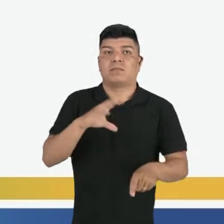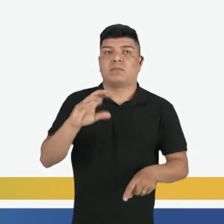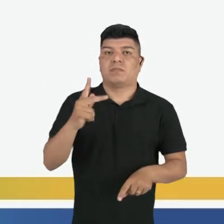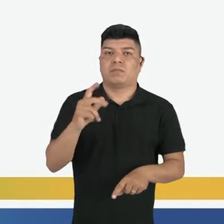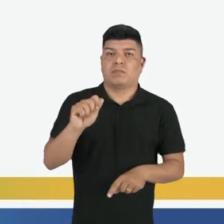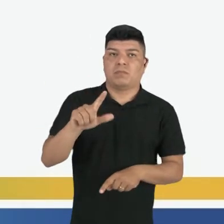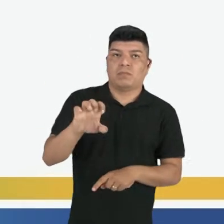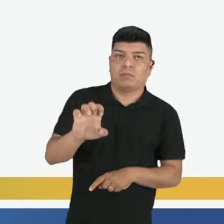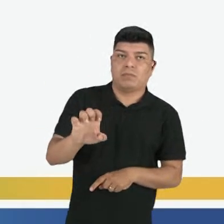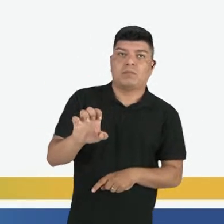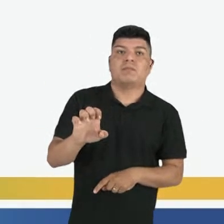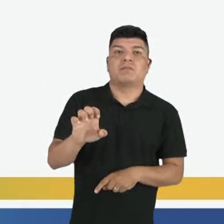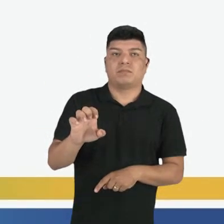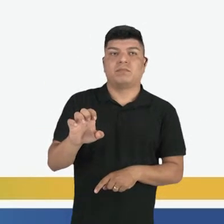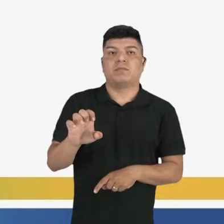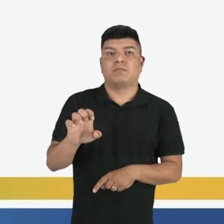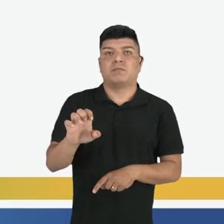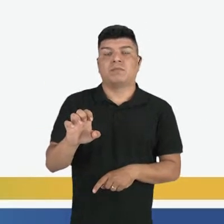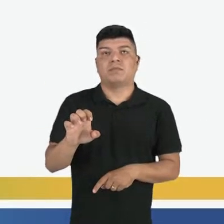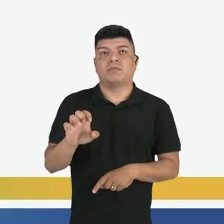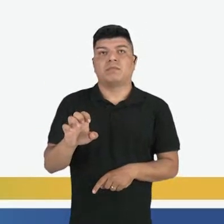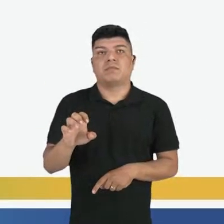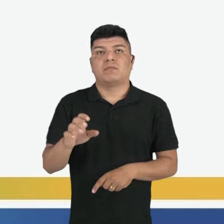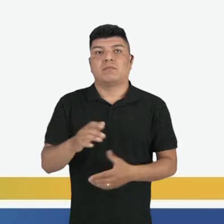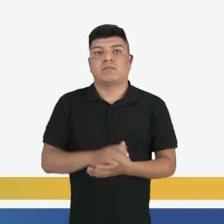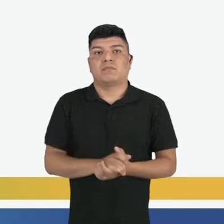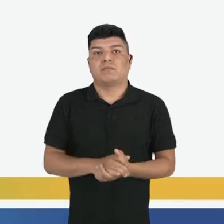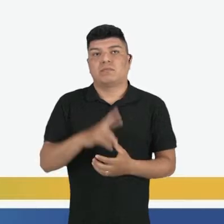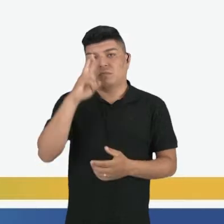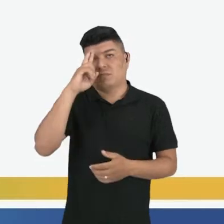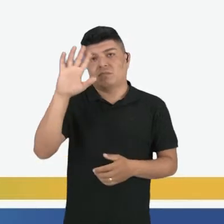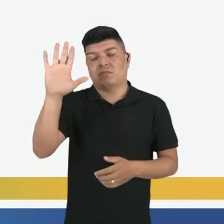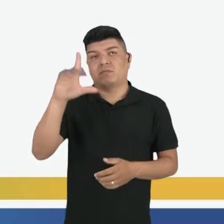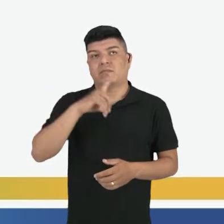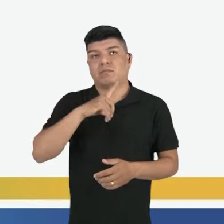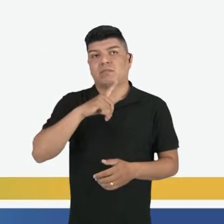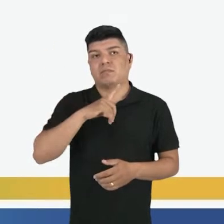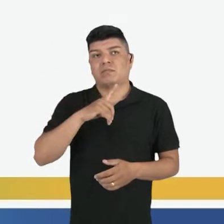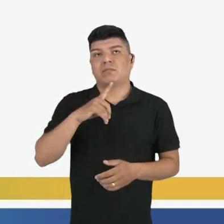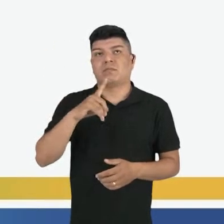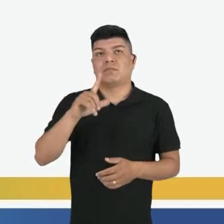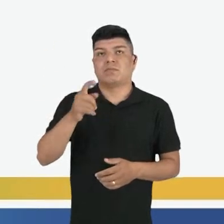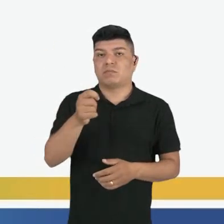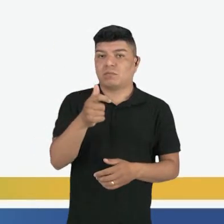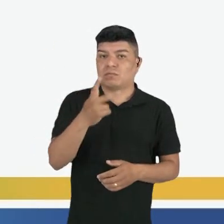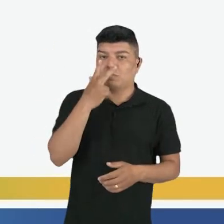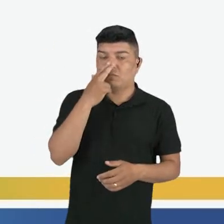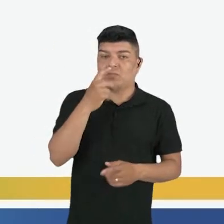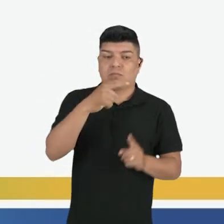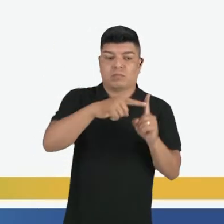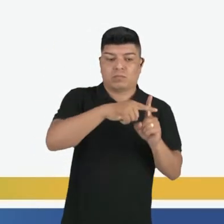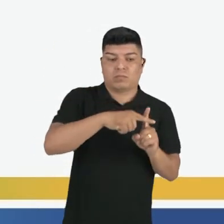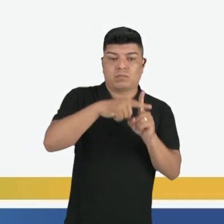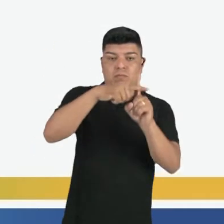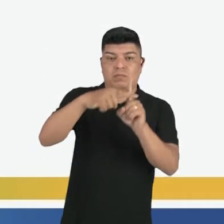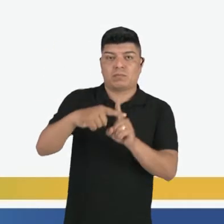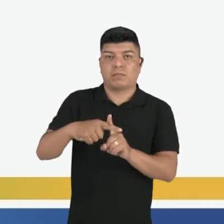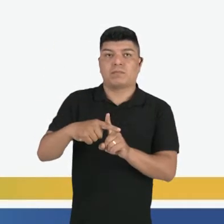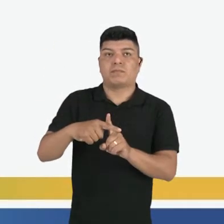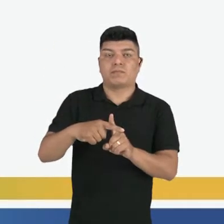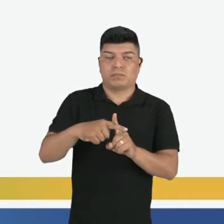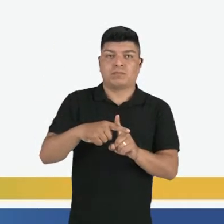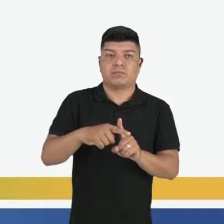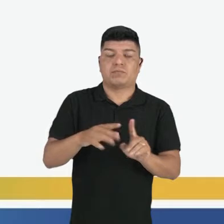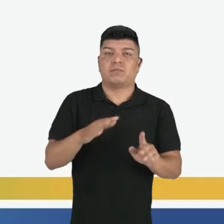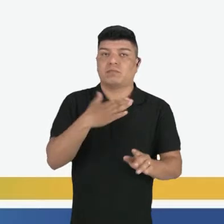proprietário museu, chalé do gerente, museu trincheiras e um pequeno cemitério. São algumas das características